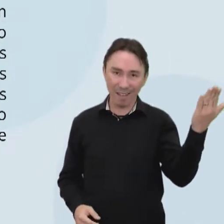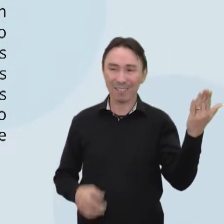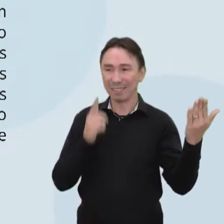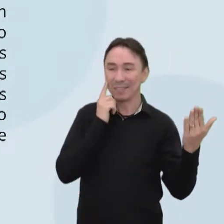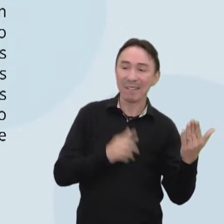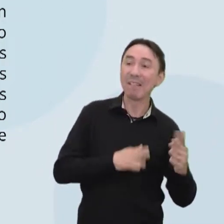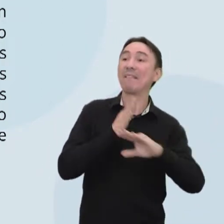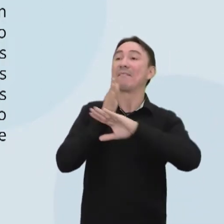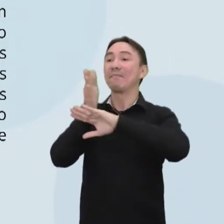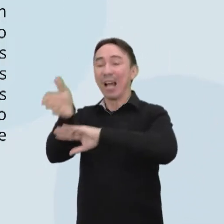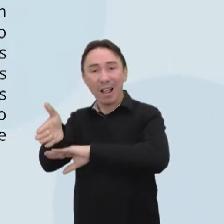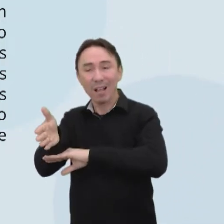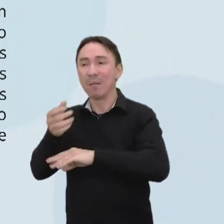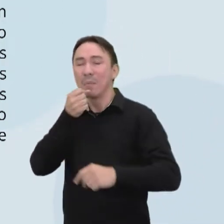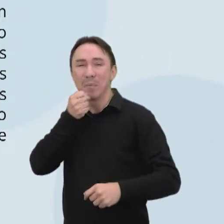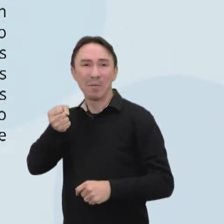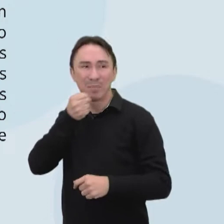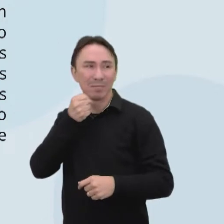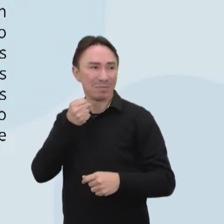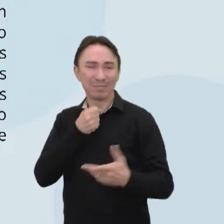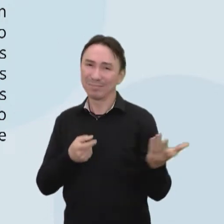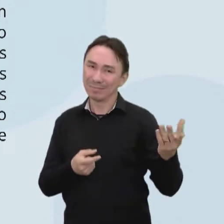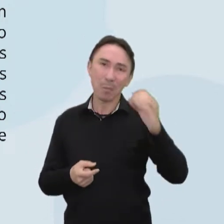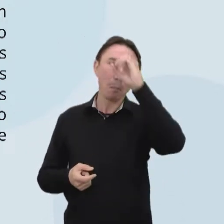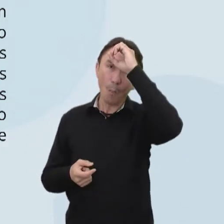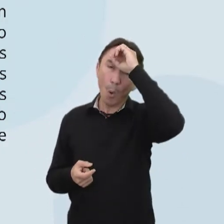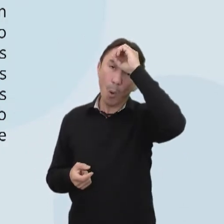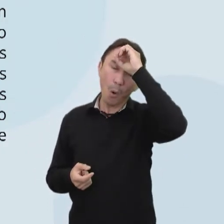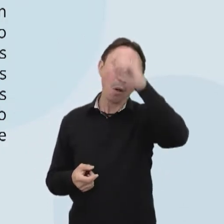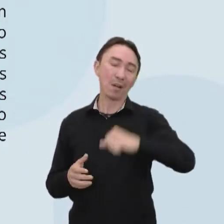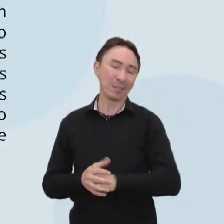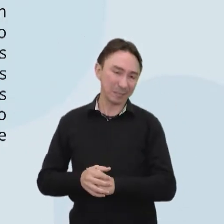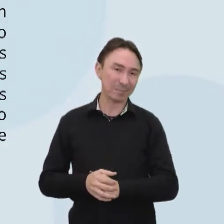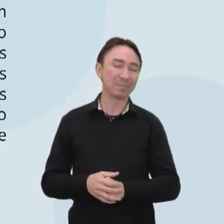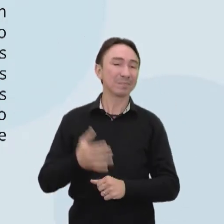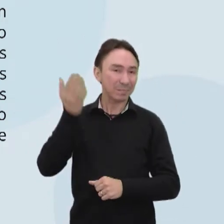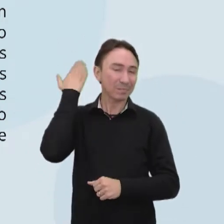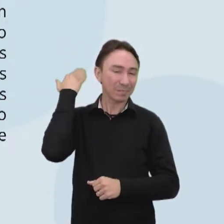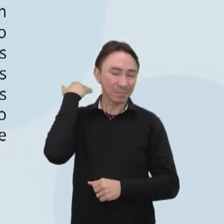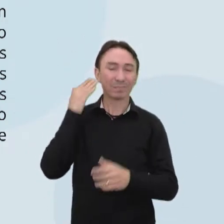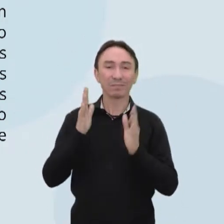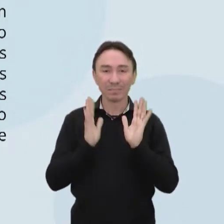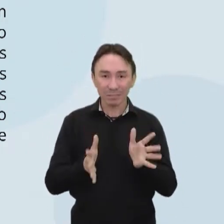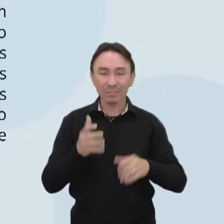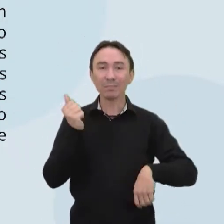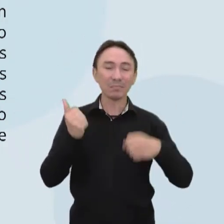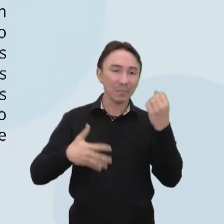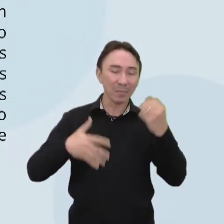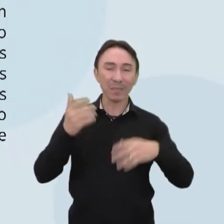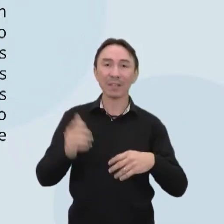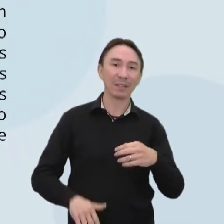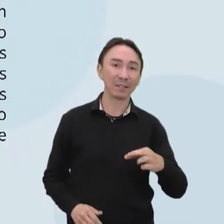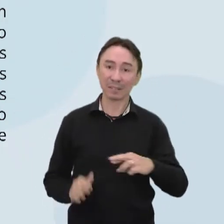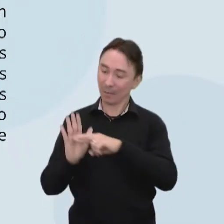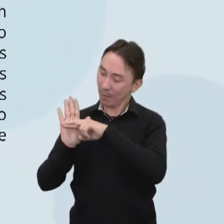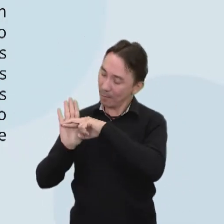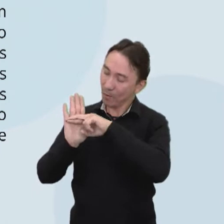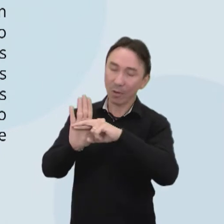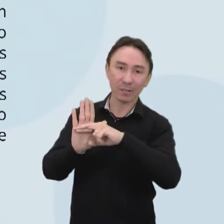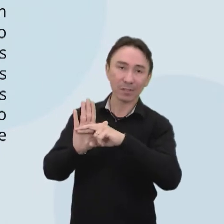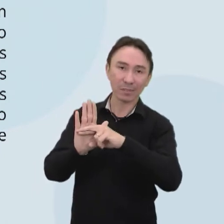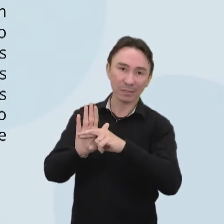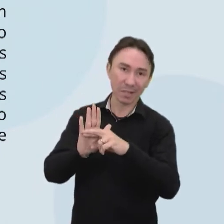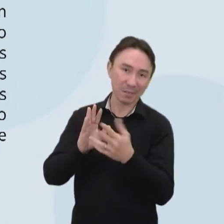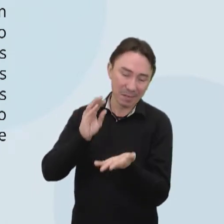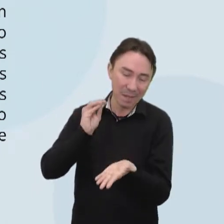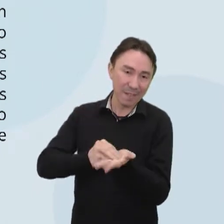reportagens naqueles bairros. A gente já falou em outras colunas, professor, sobre a falta de representatividade nas redações, de modo